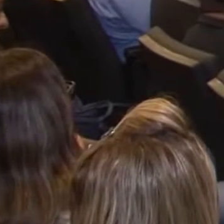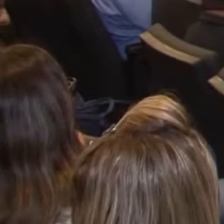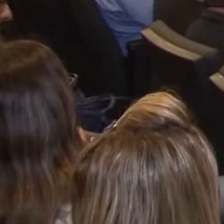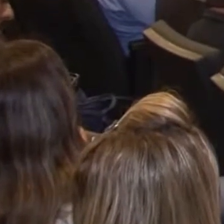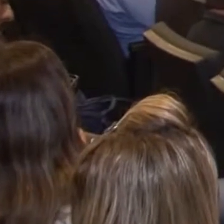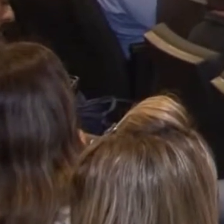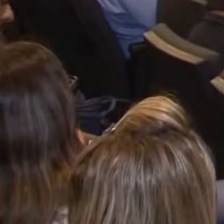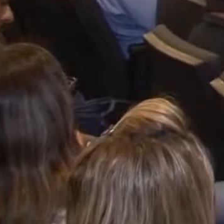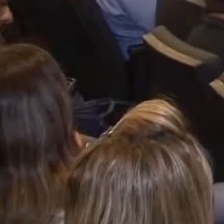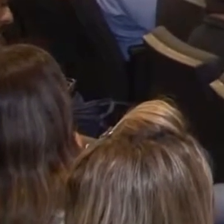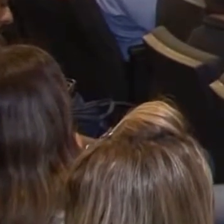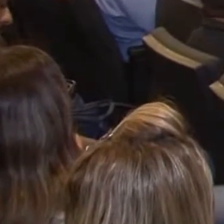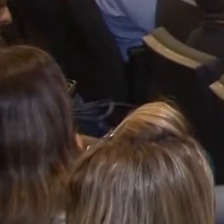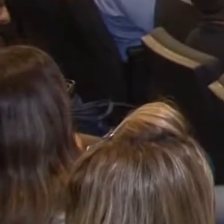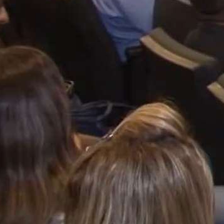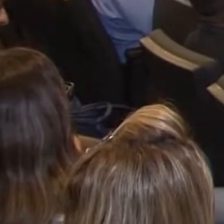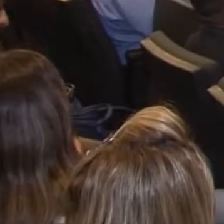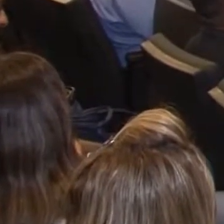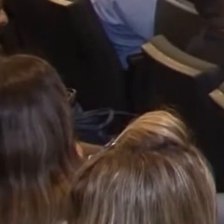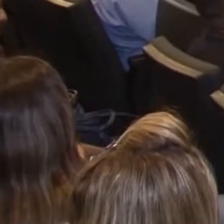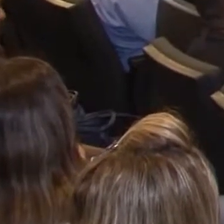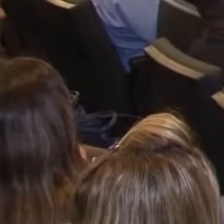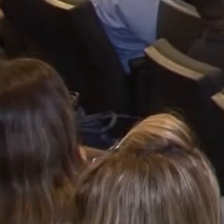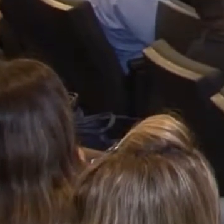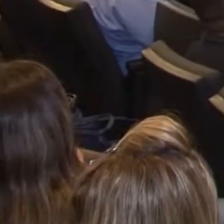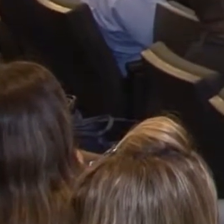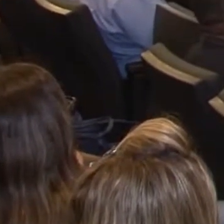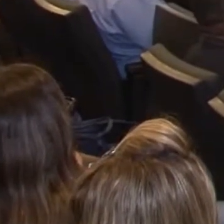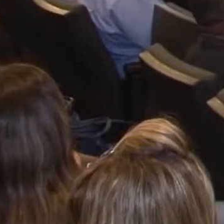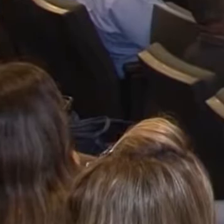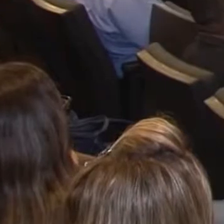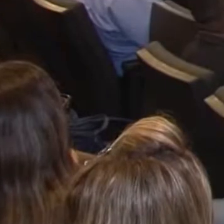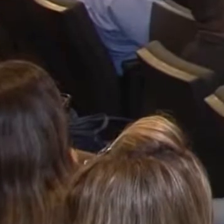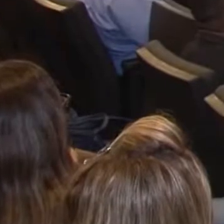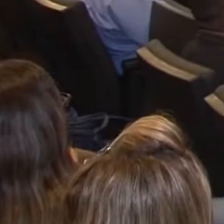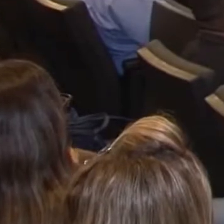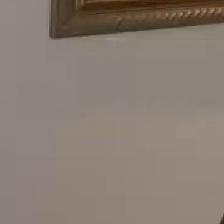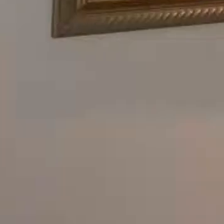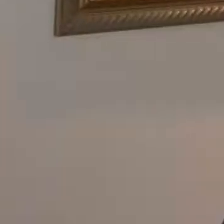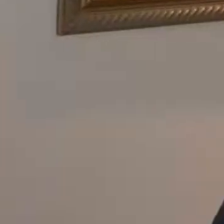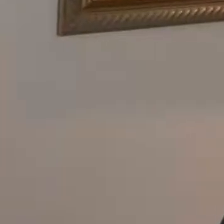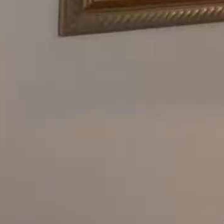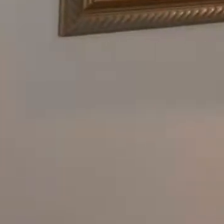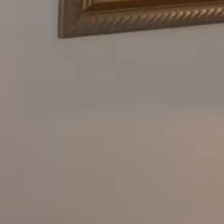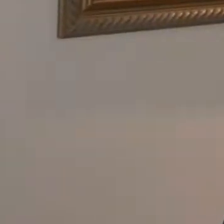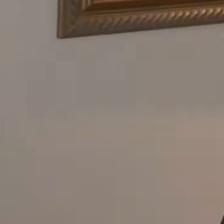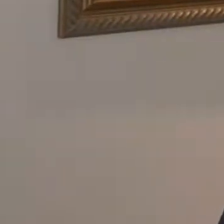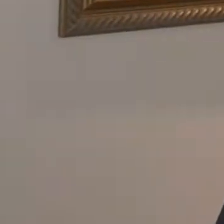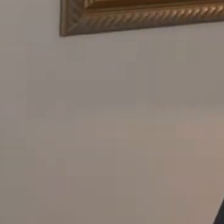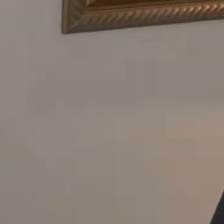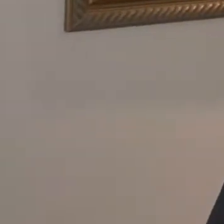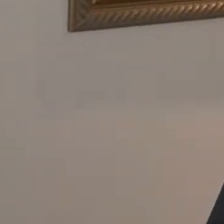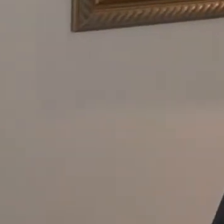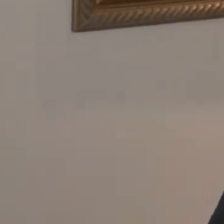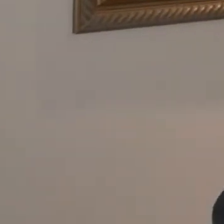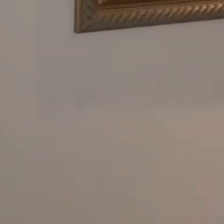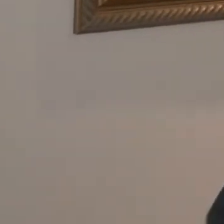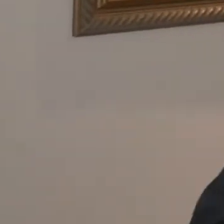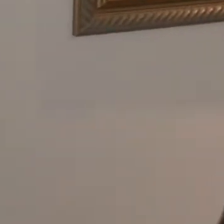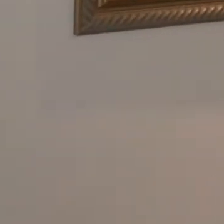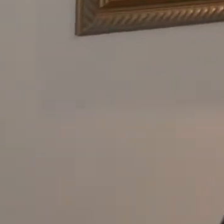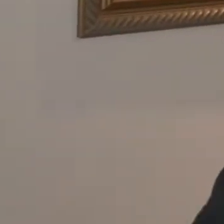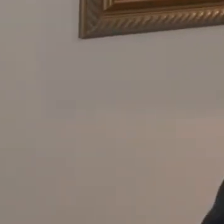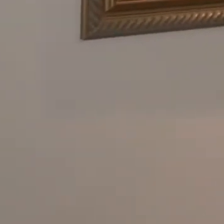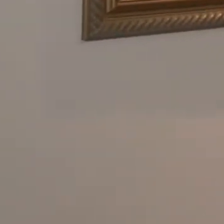é suficiente para pagar as aposentadorias e pensões da Previdência Social. Correções precisam ser feitas e